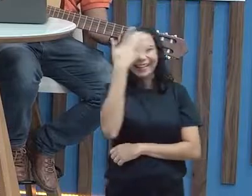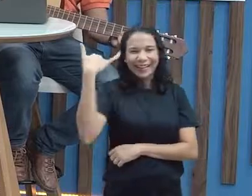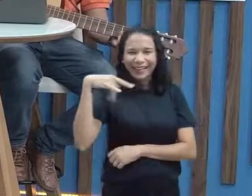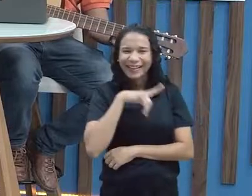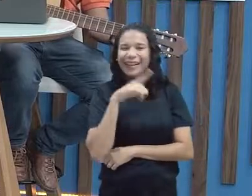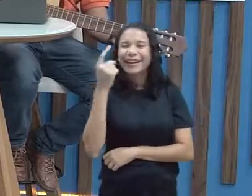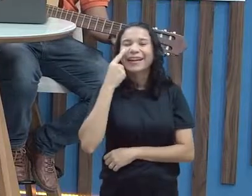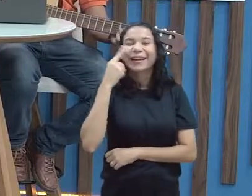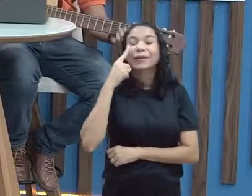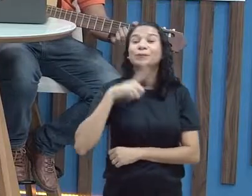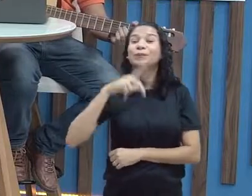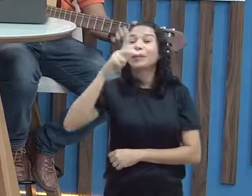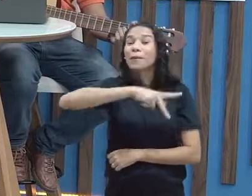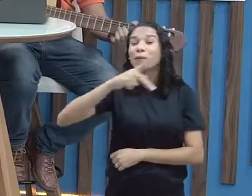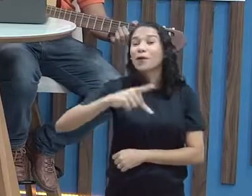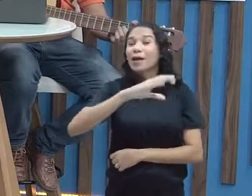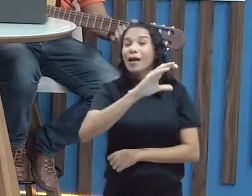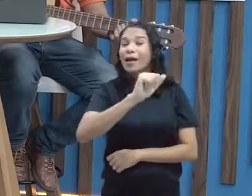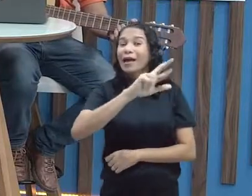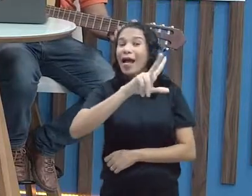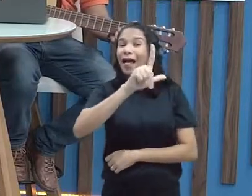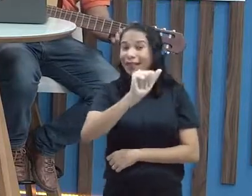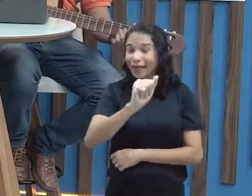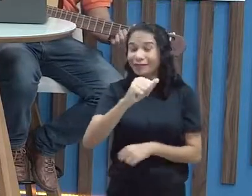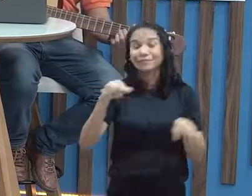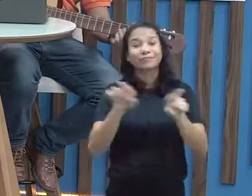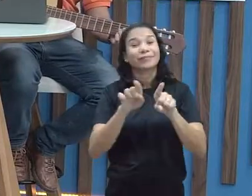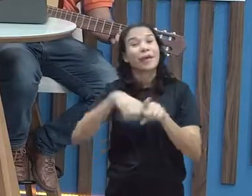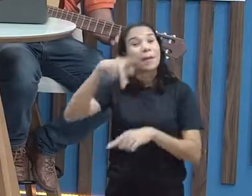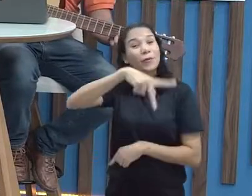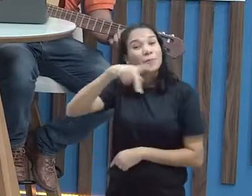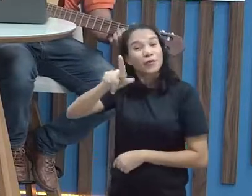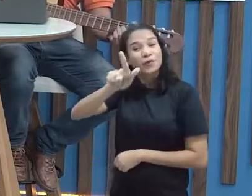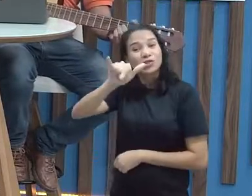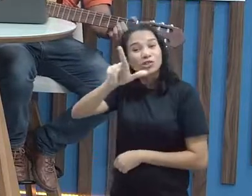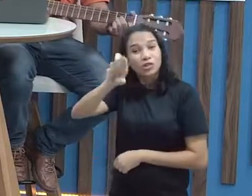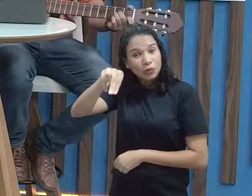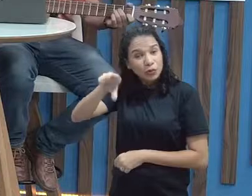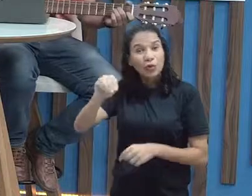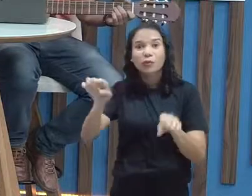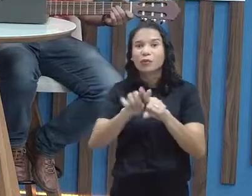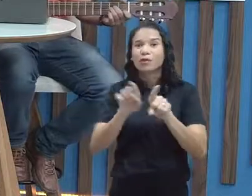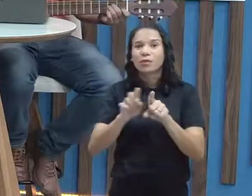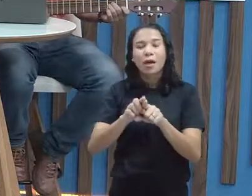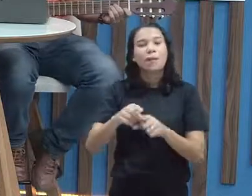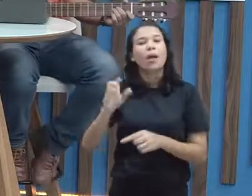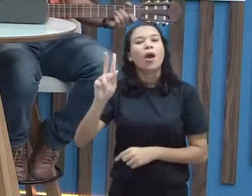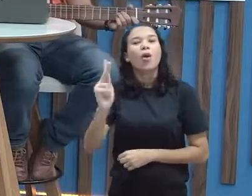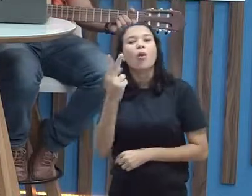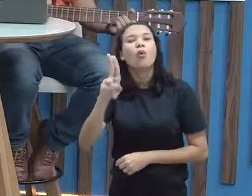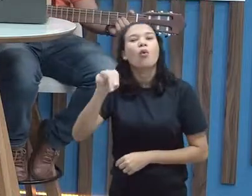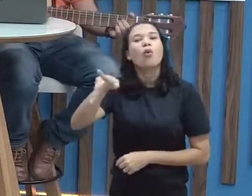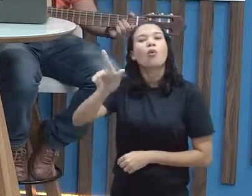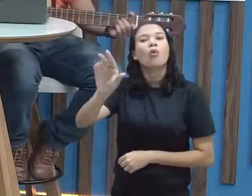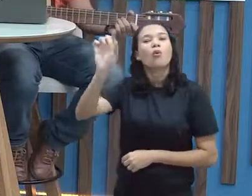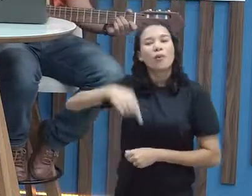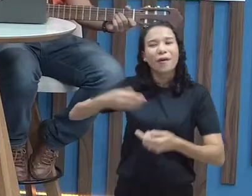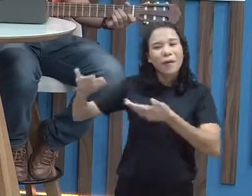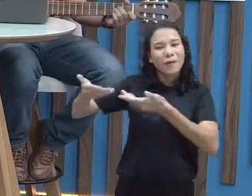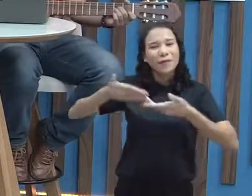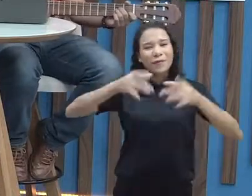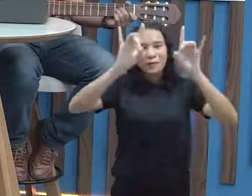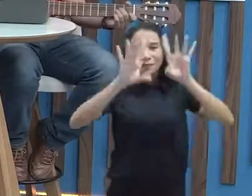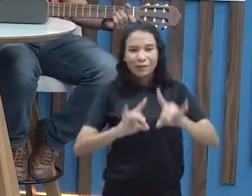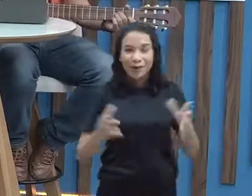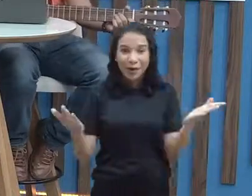galera. Né? Aqui a professora Carla, o professor Gilson, e aqui o grande maestro Hugo, convidado aqui da gente, tá bom? Então a